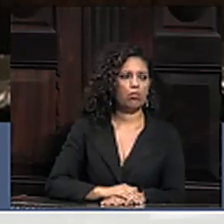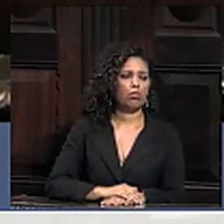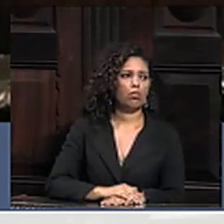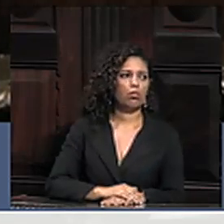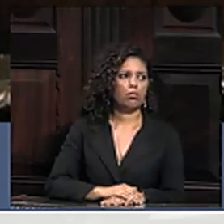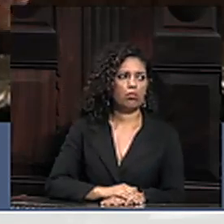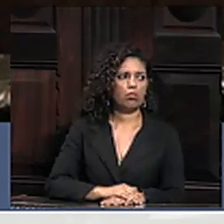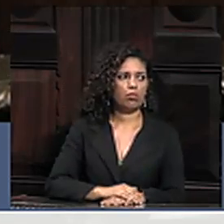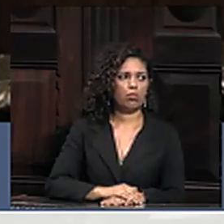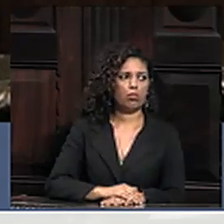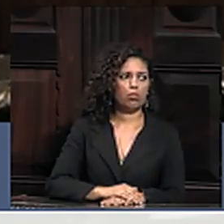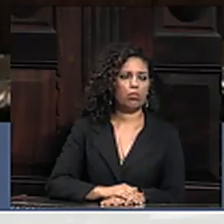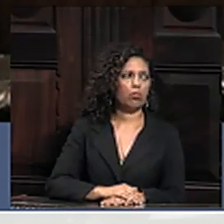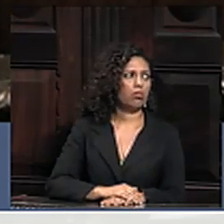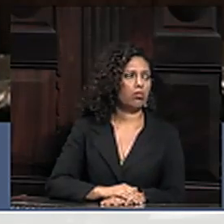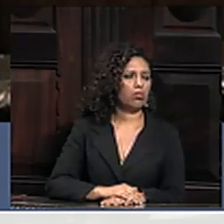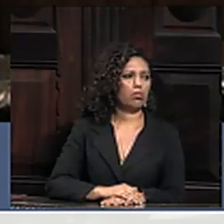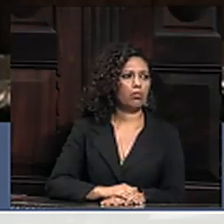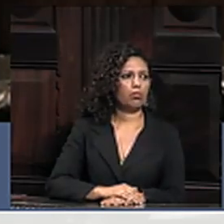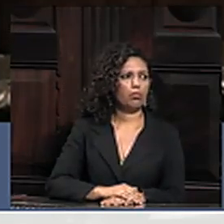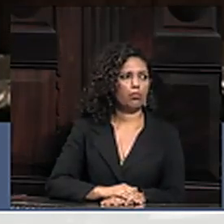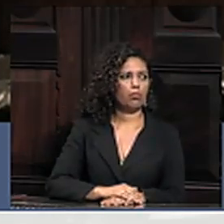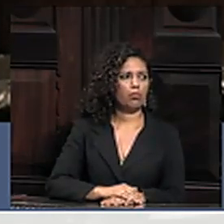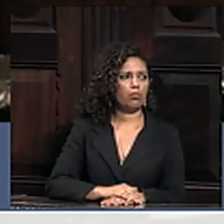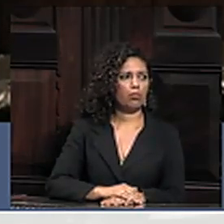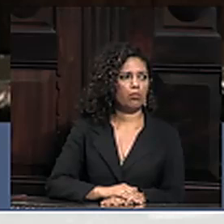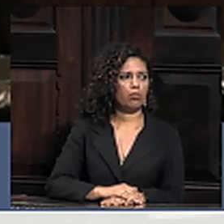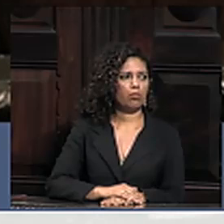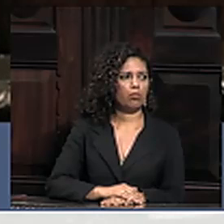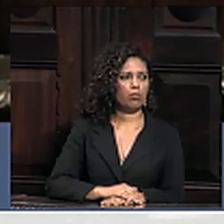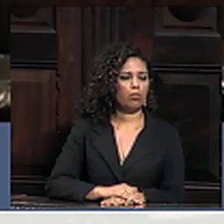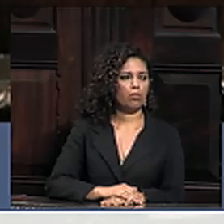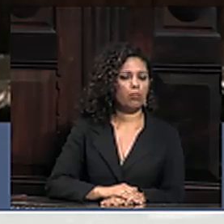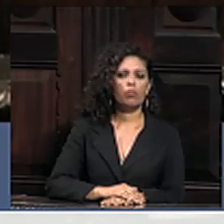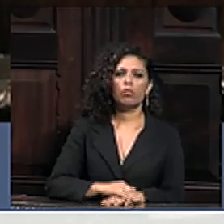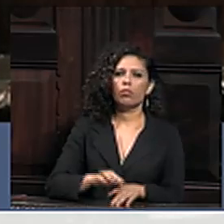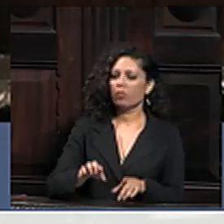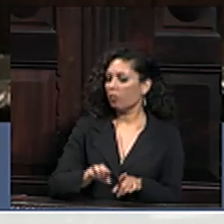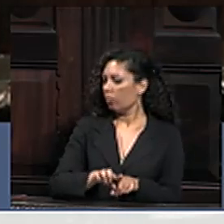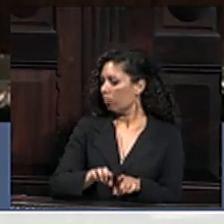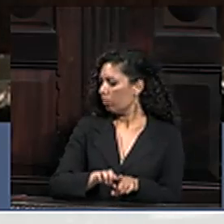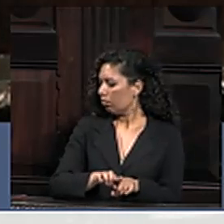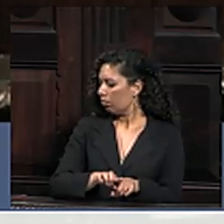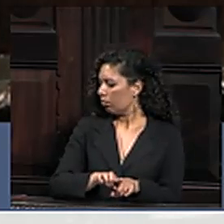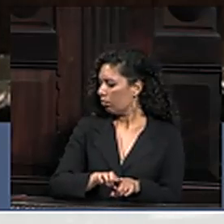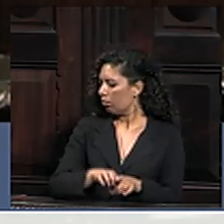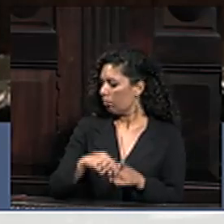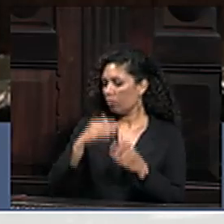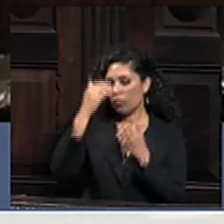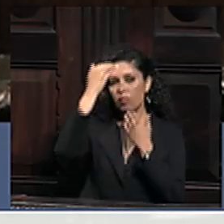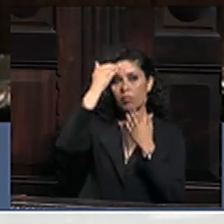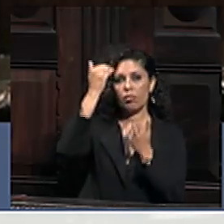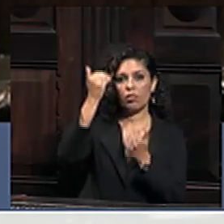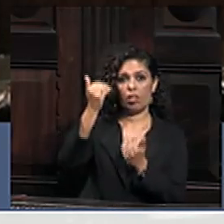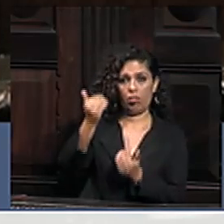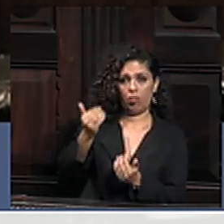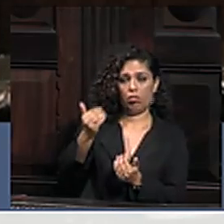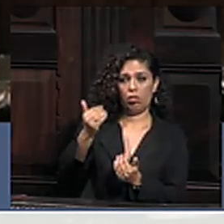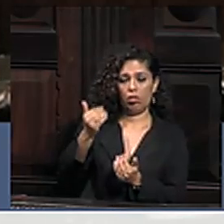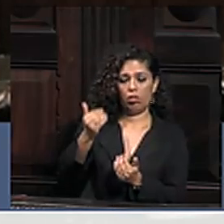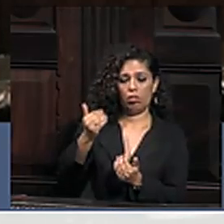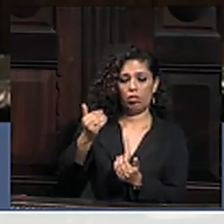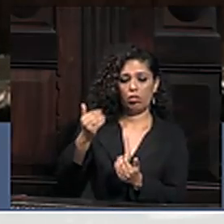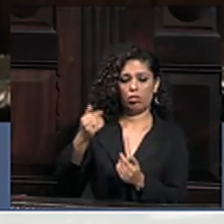de desconhecer que é da prerrogativa dos chefes de poderes